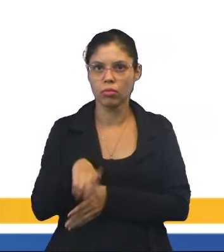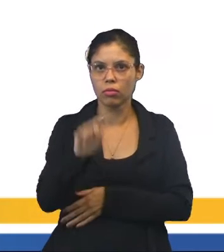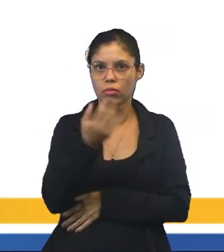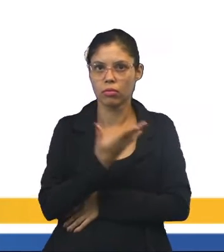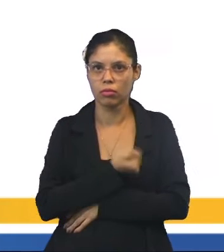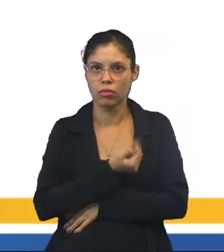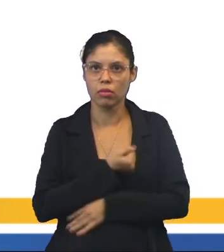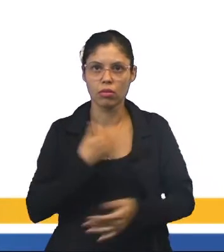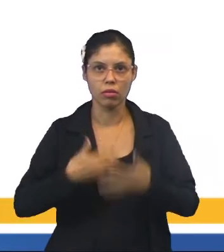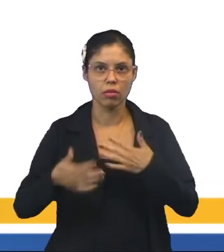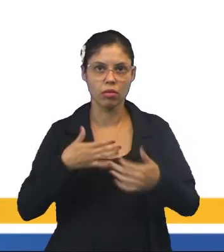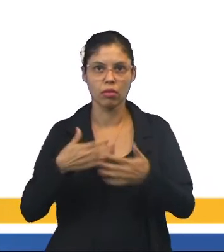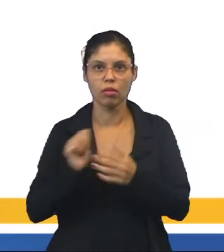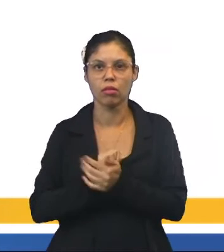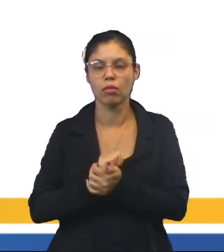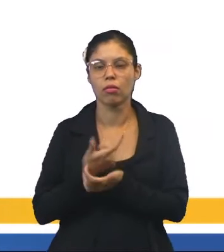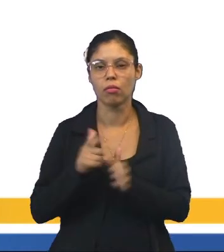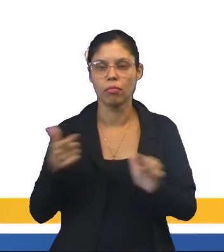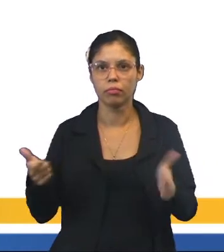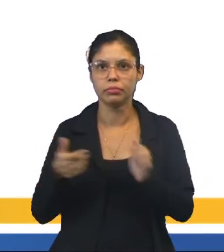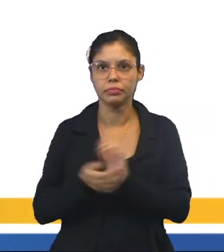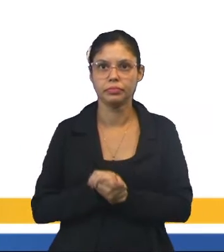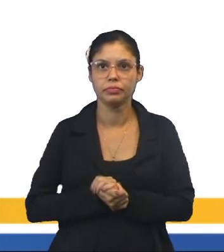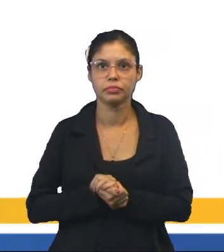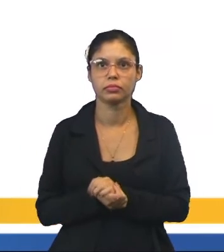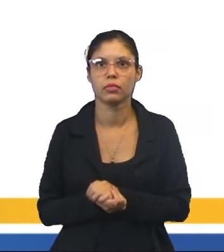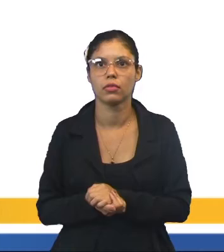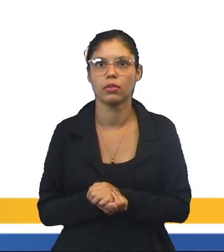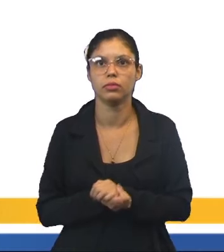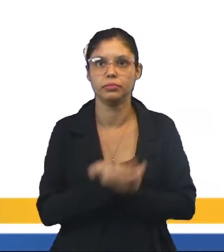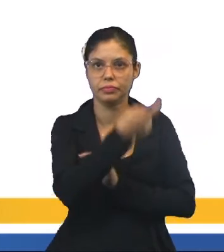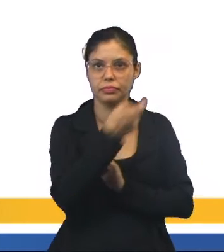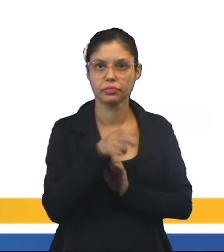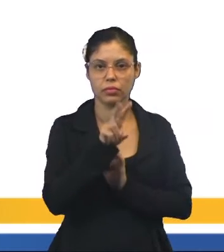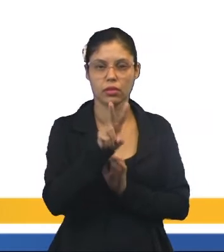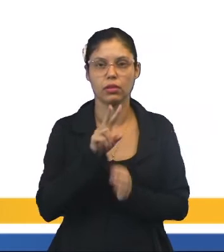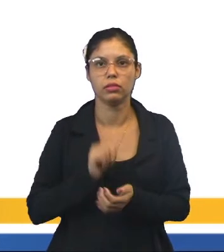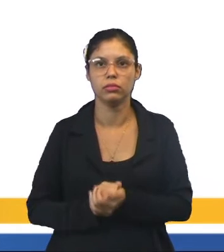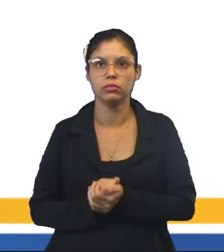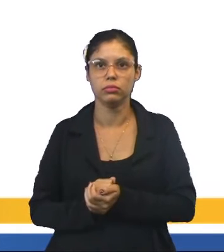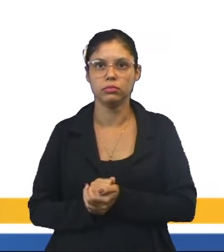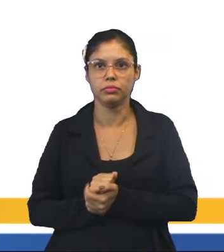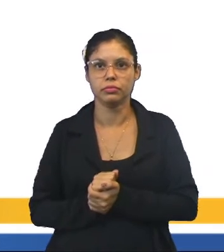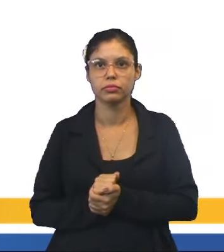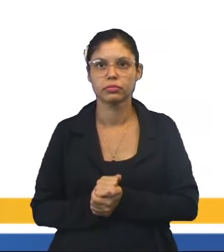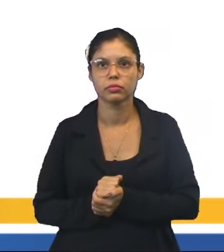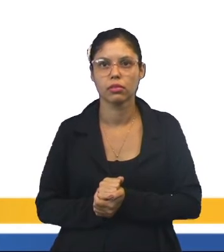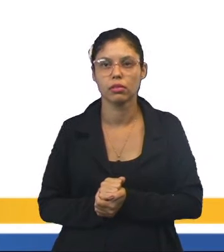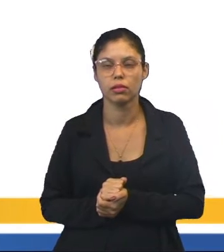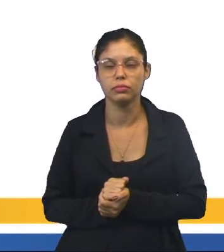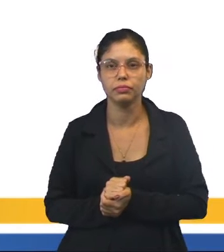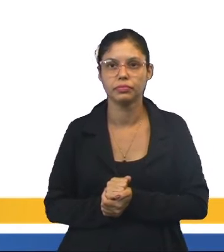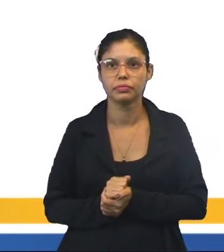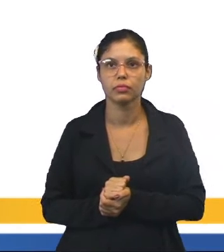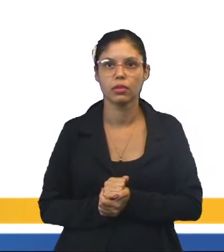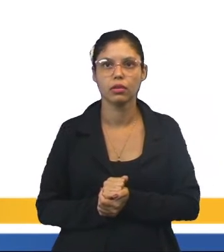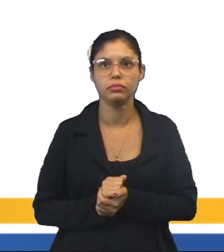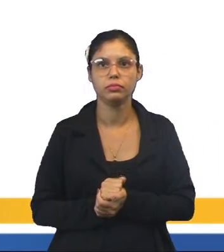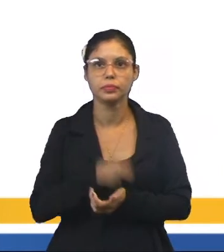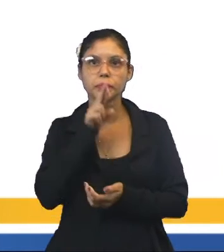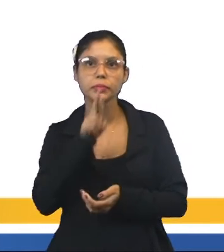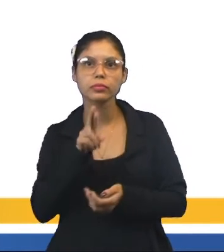Posteriormente, a escolha, tá? Escolha um número qualquer maior que x